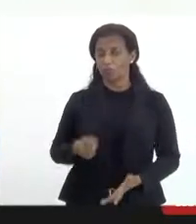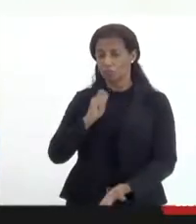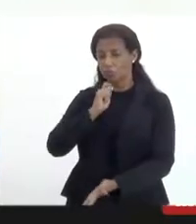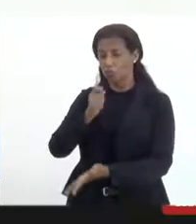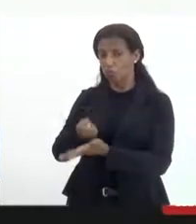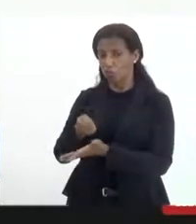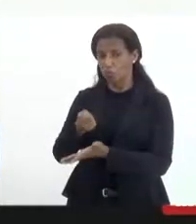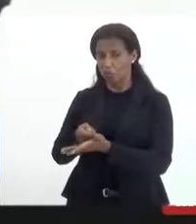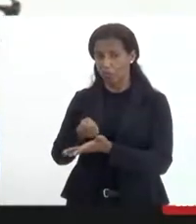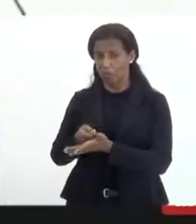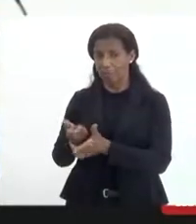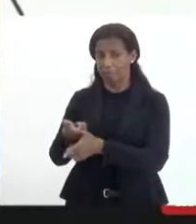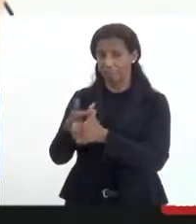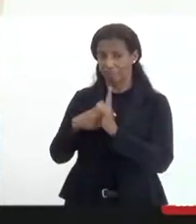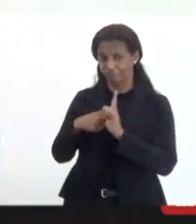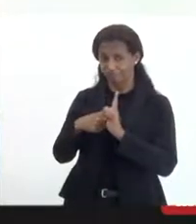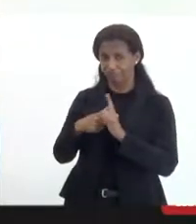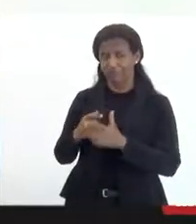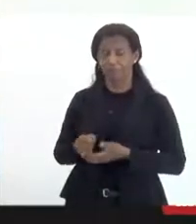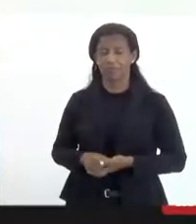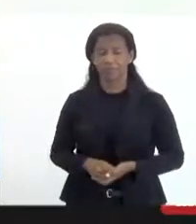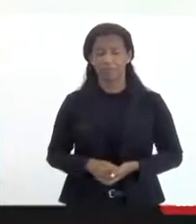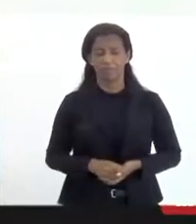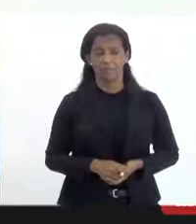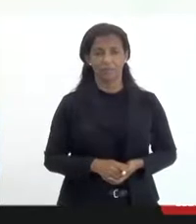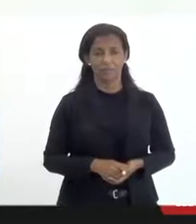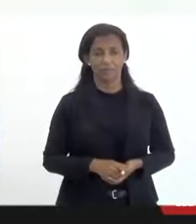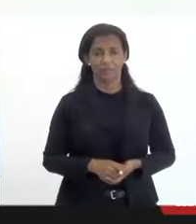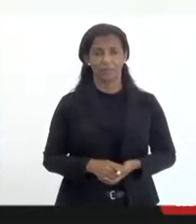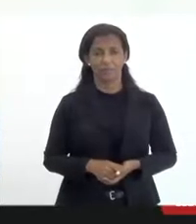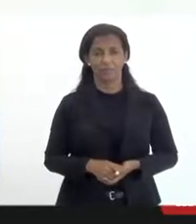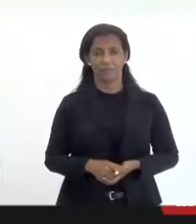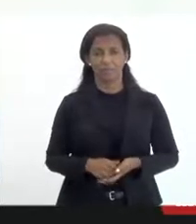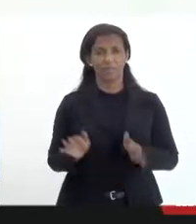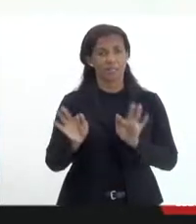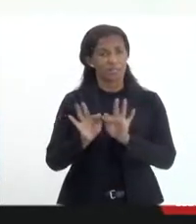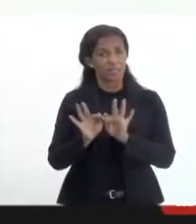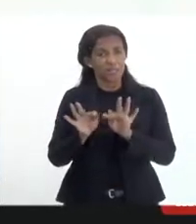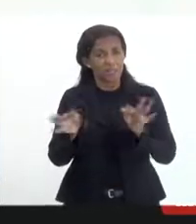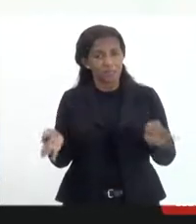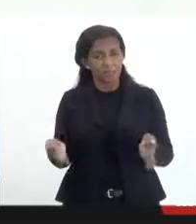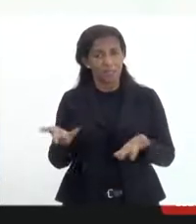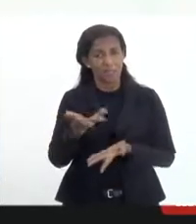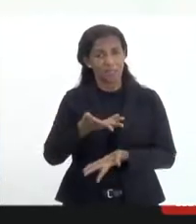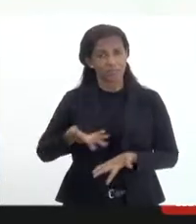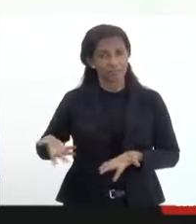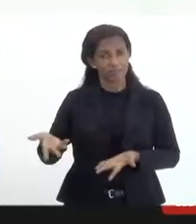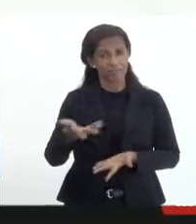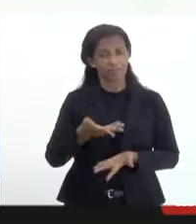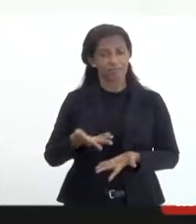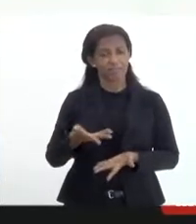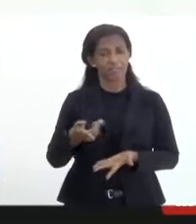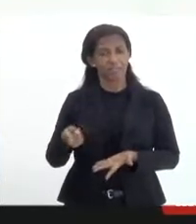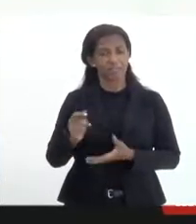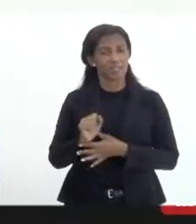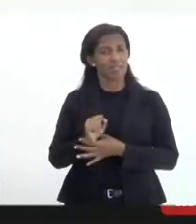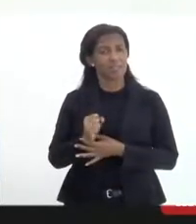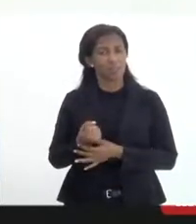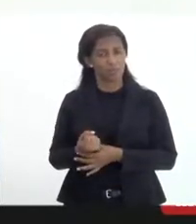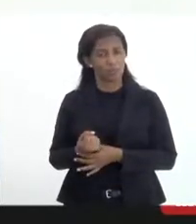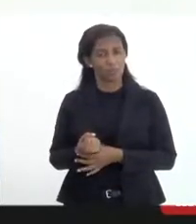da dívida ativa, né? E, pelo menos, nesses procedimentos que